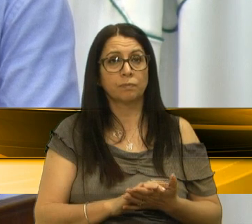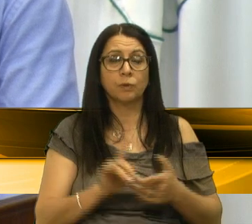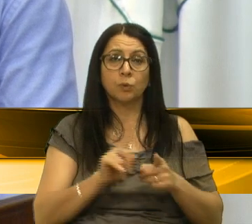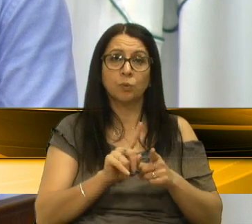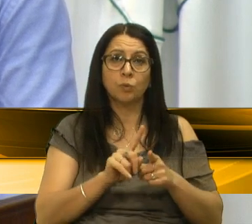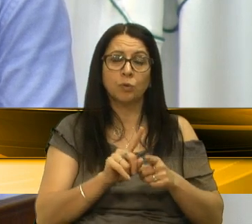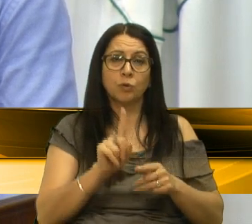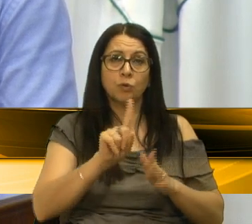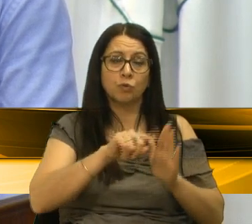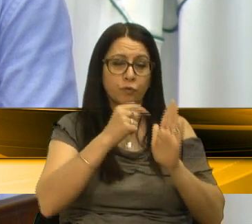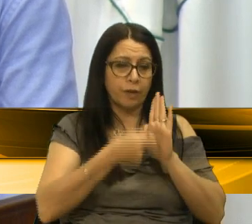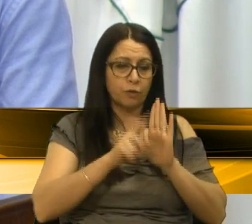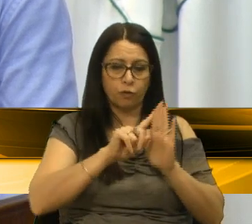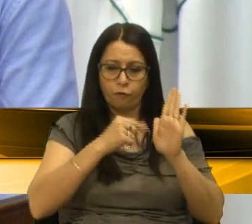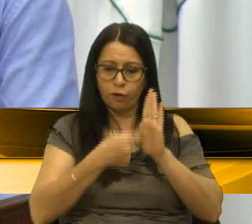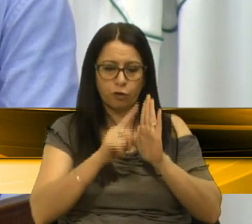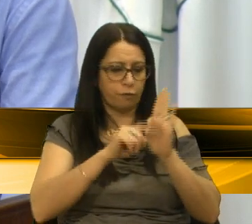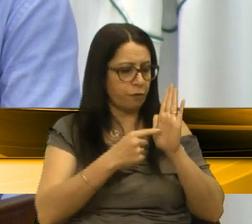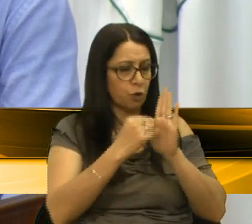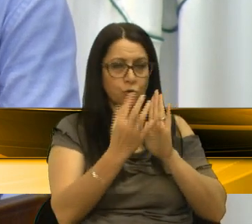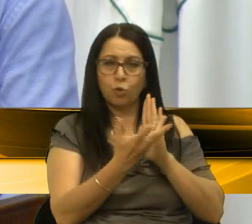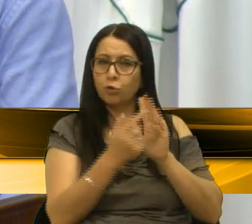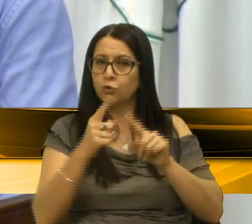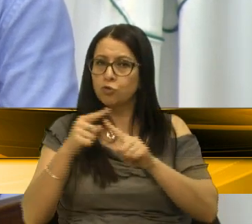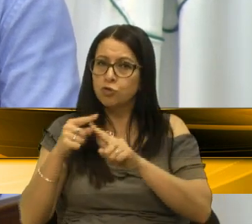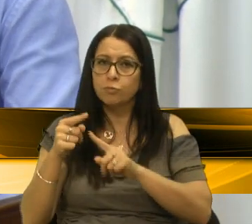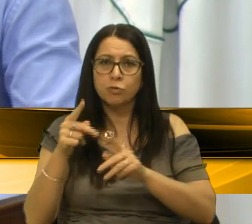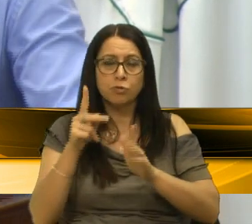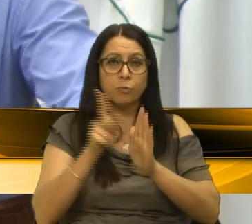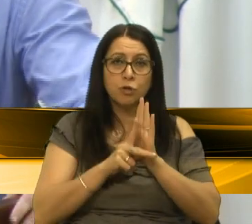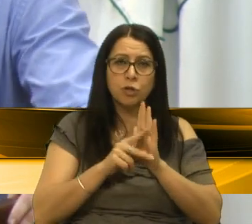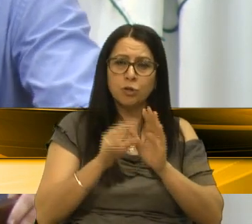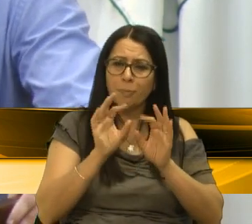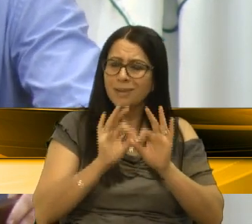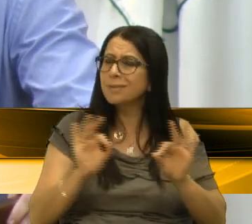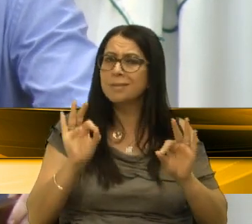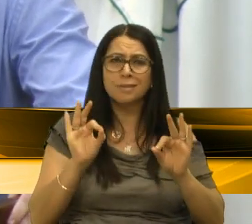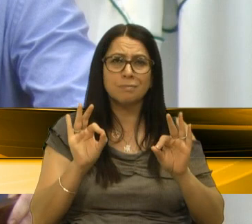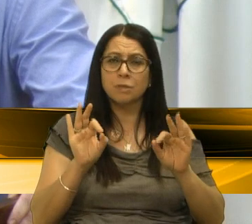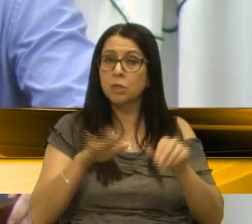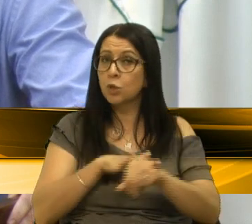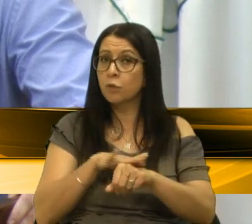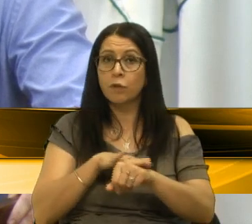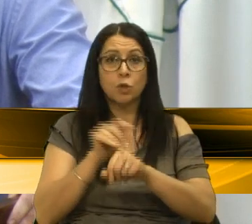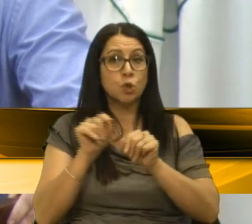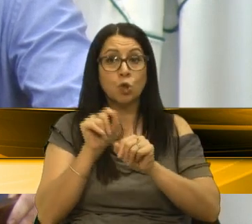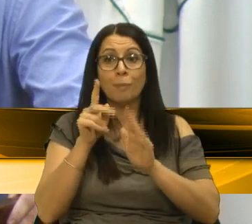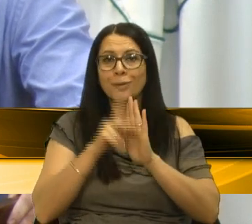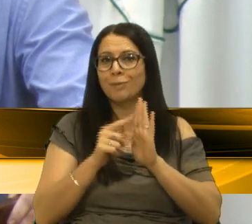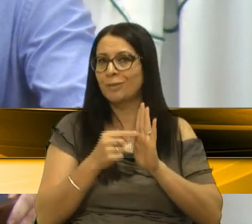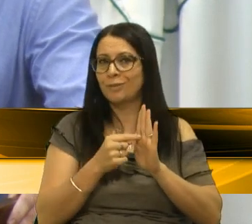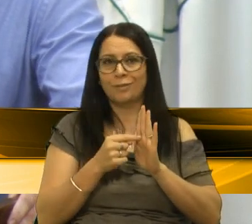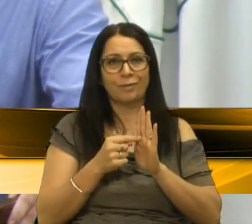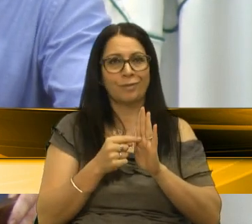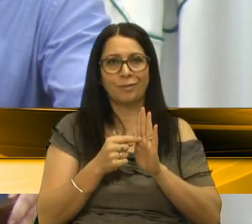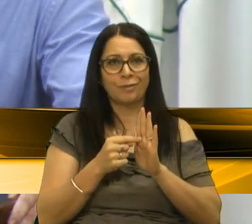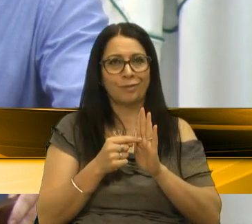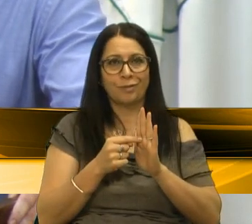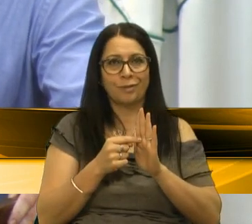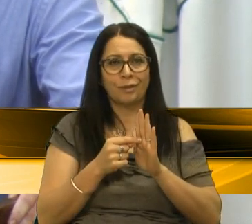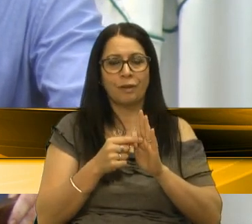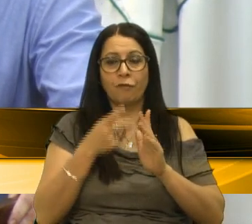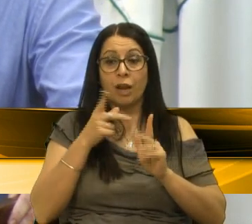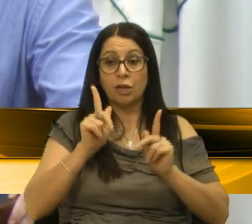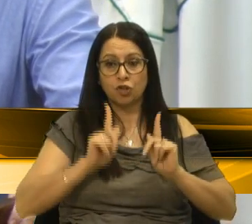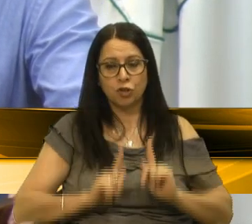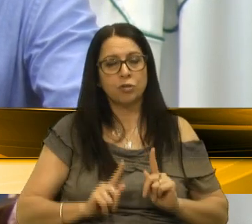vetos de todo tipo de projetos, até dos mais simples, e nem conversar sobre esses projetos, o dito gestor